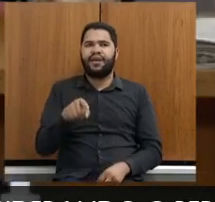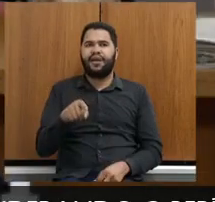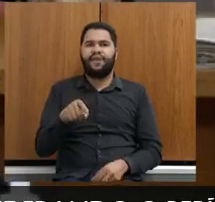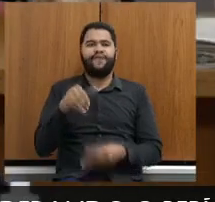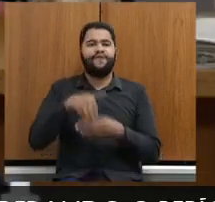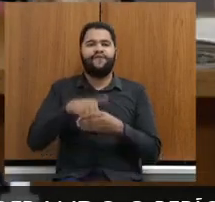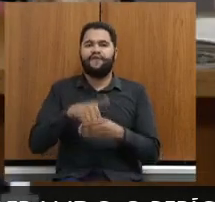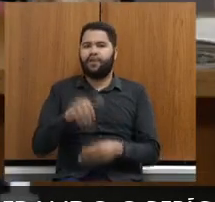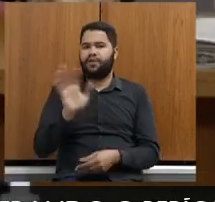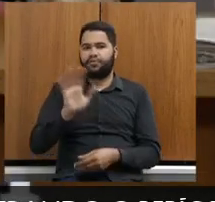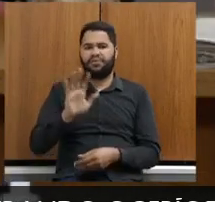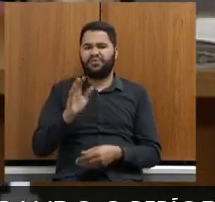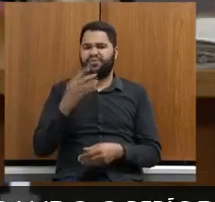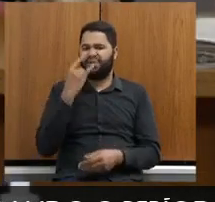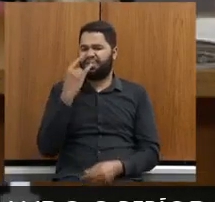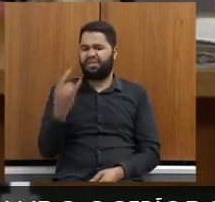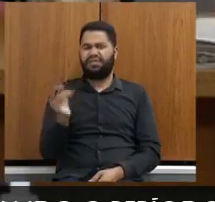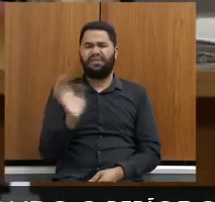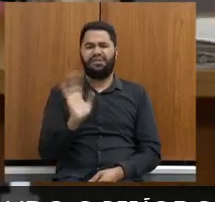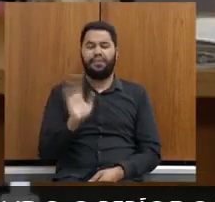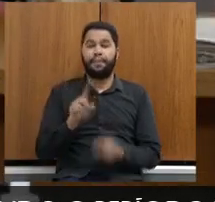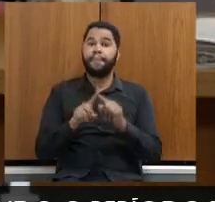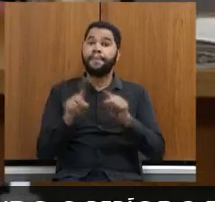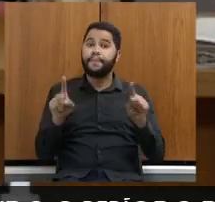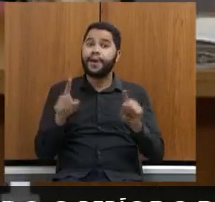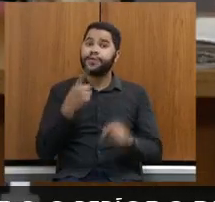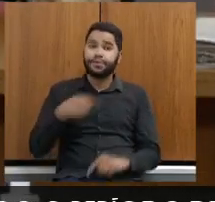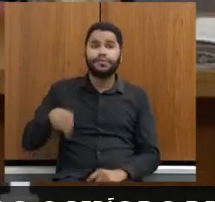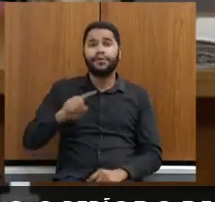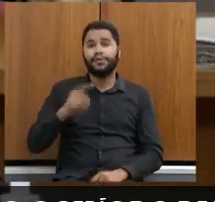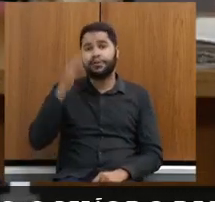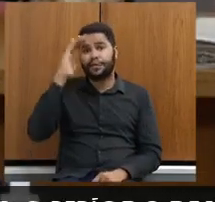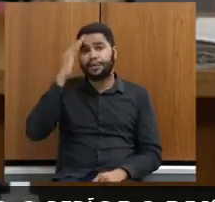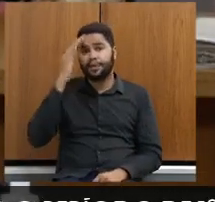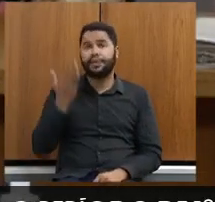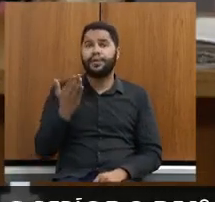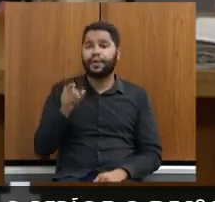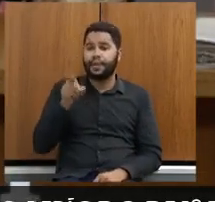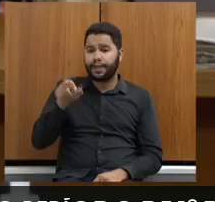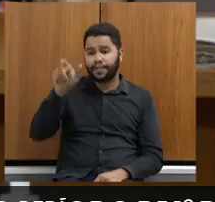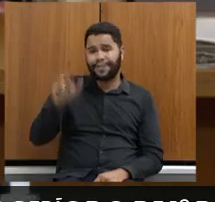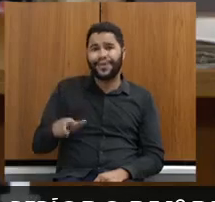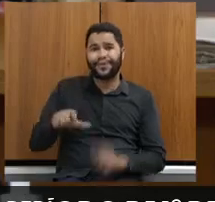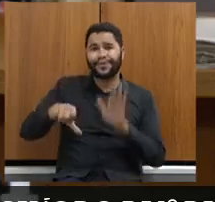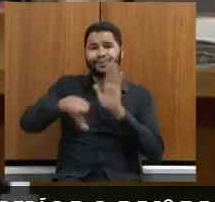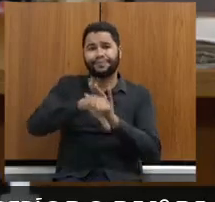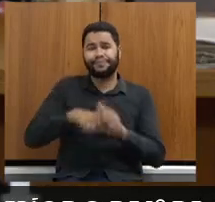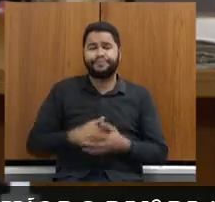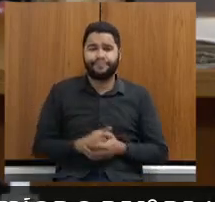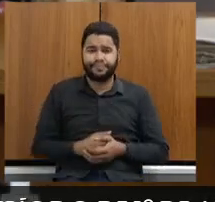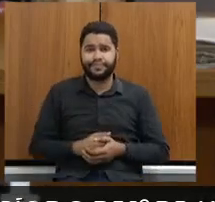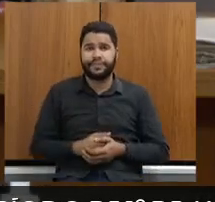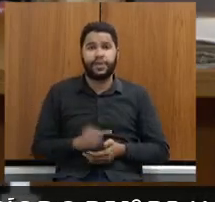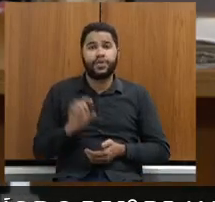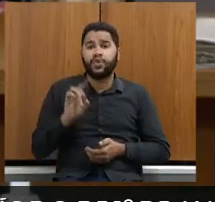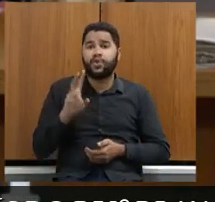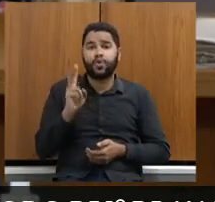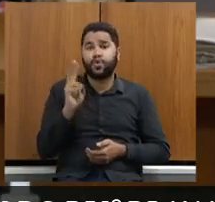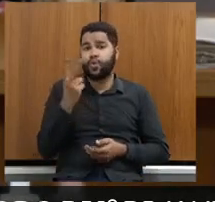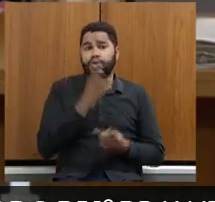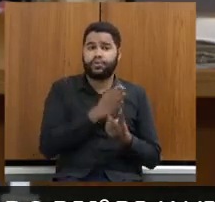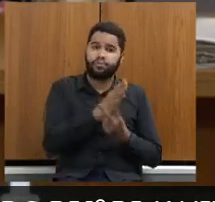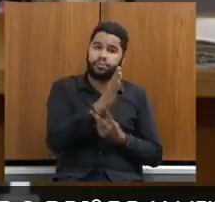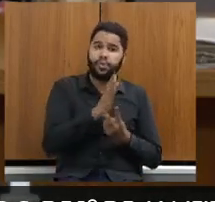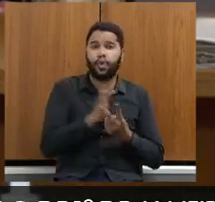não dá voto sistema prisional não é atrativo mas a gente tem que entender o seguinte aqui aquele camarada que praticou infração penal Ele só tem duas alternativas